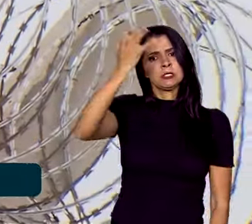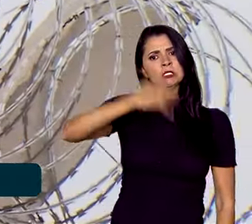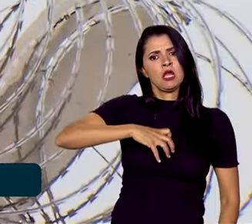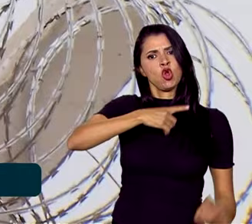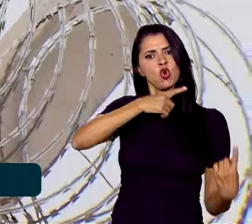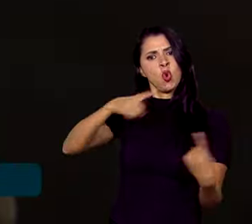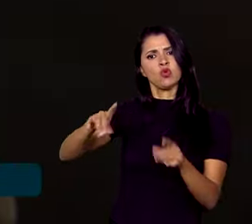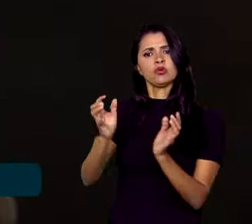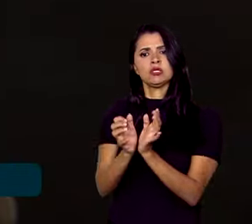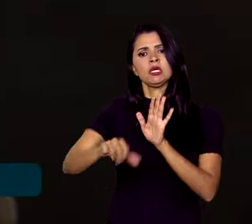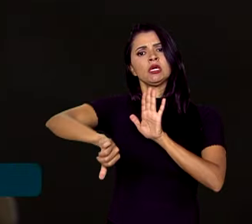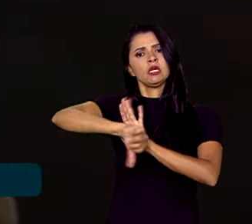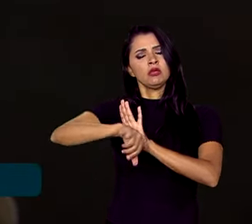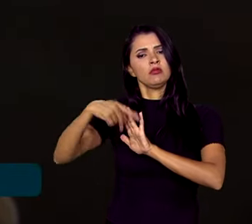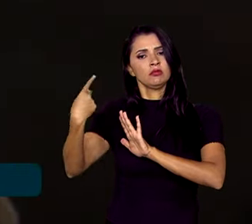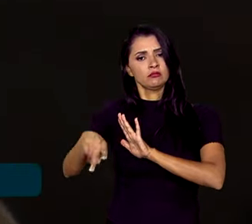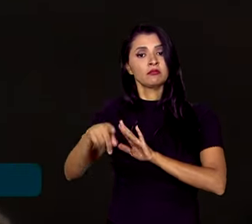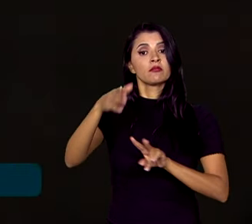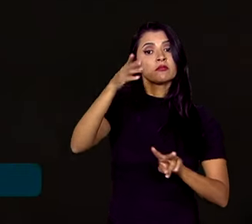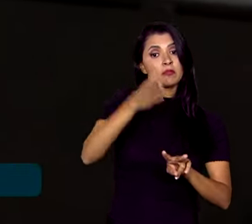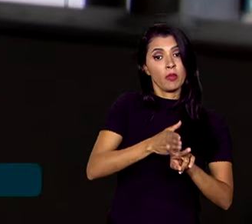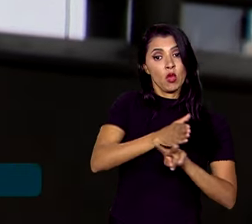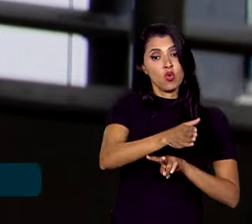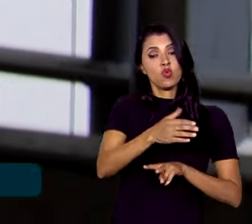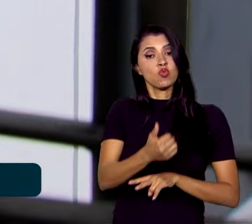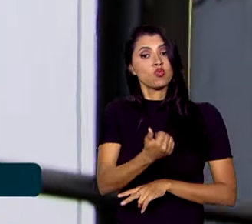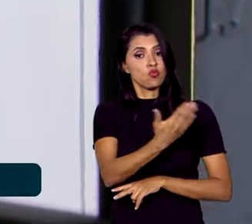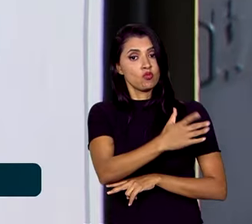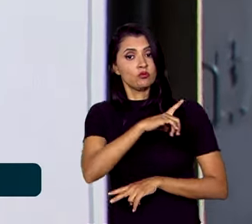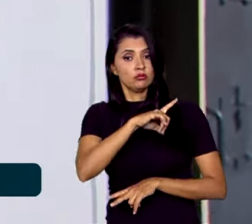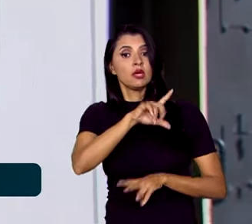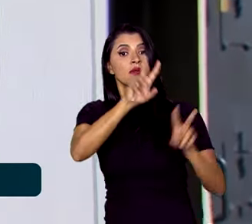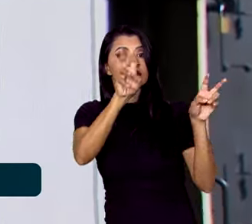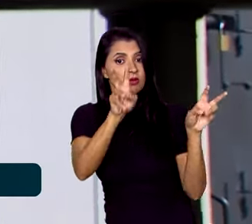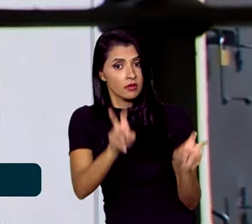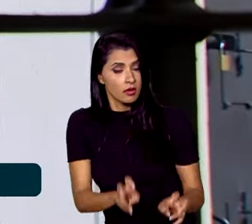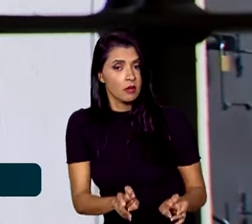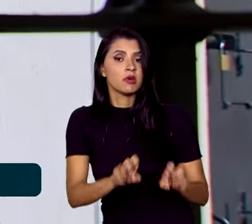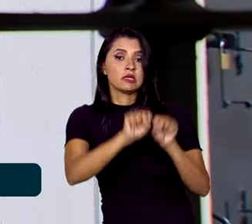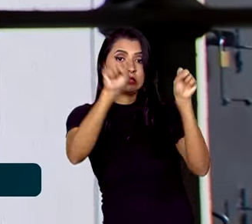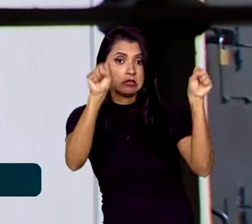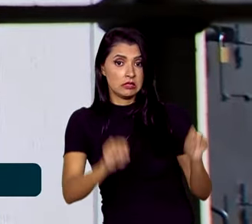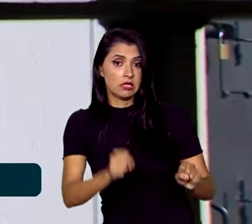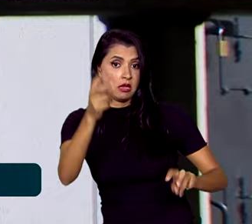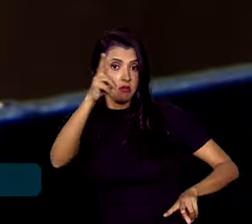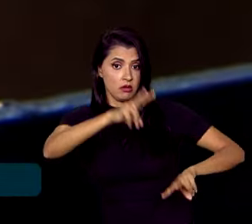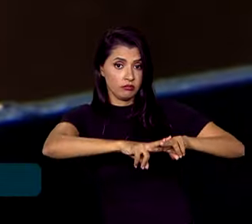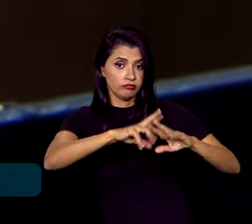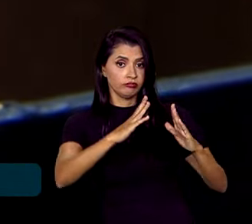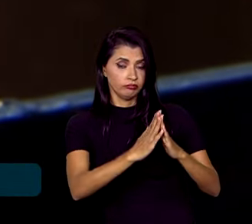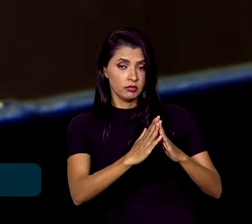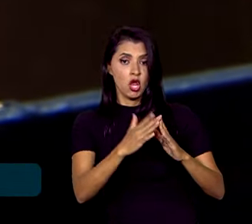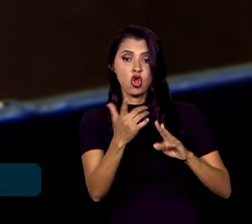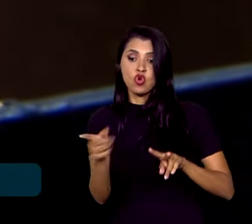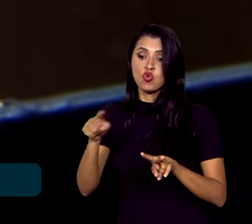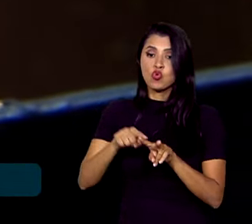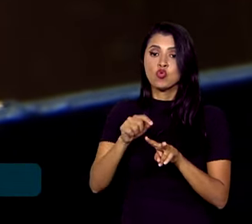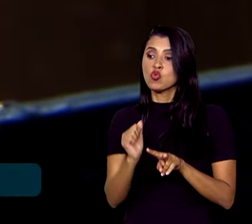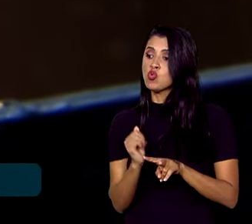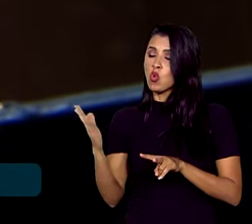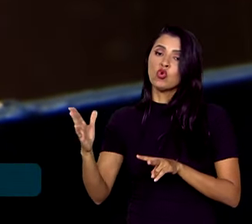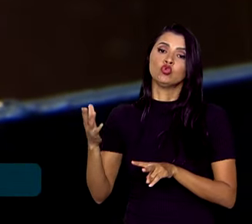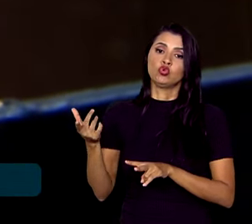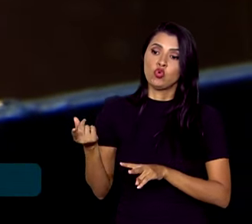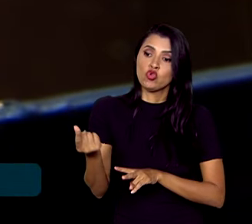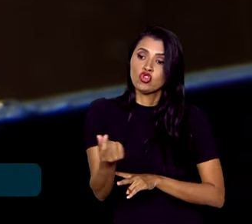ao Crime Organizado de um lado tratar sobre o tema sistema penitenciário de outro descapitalizar